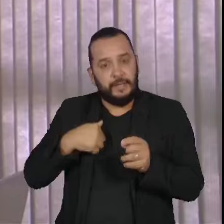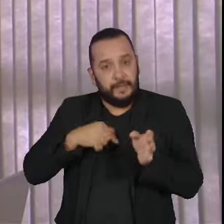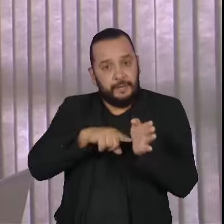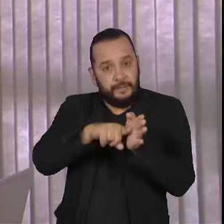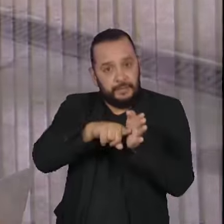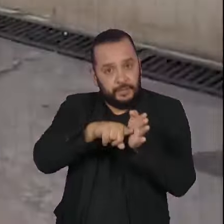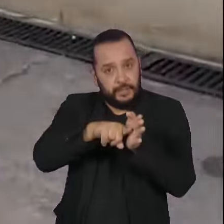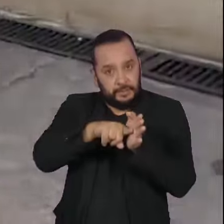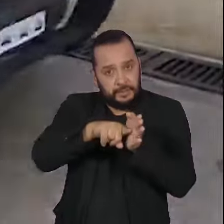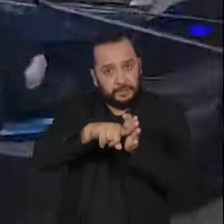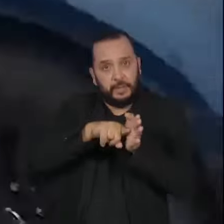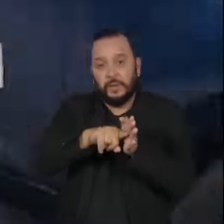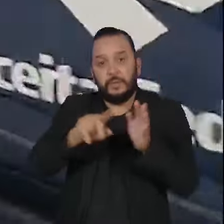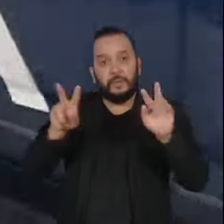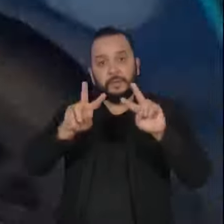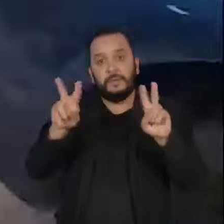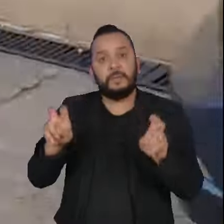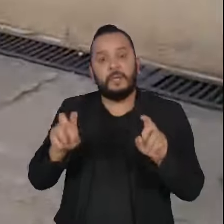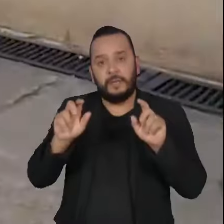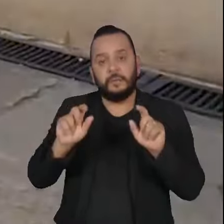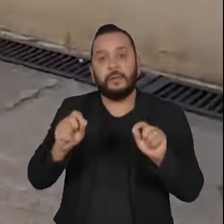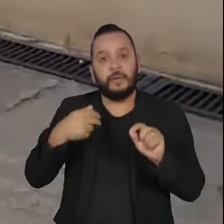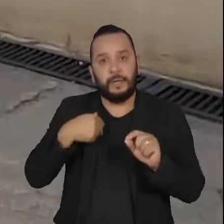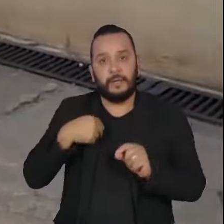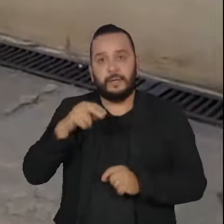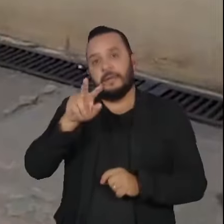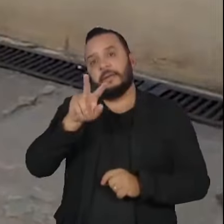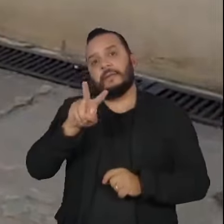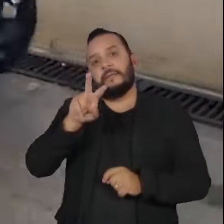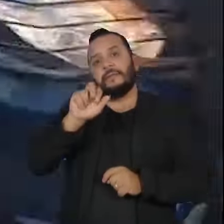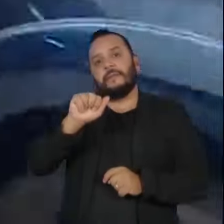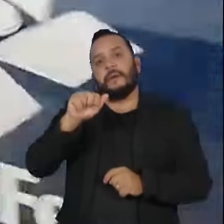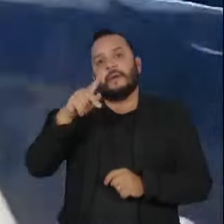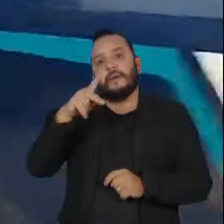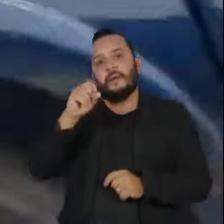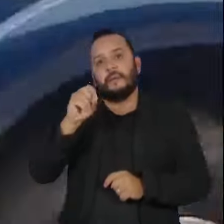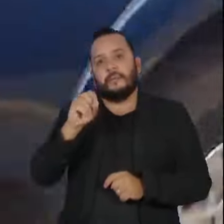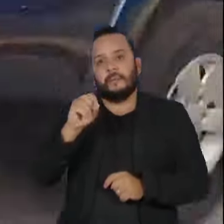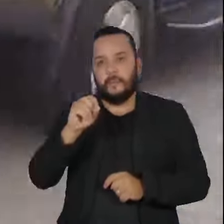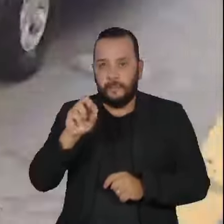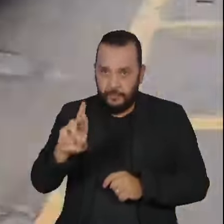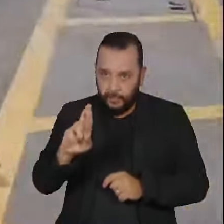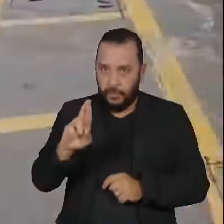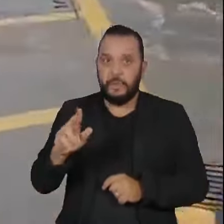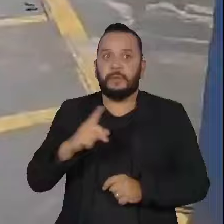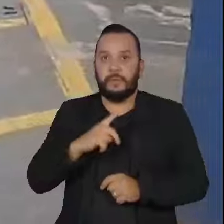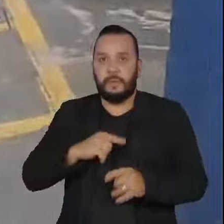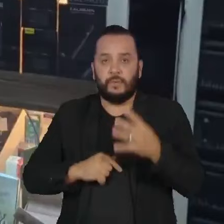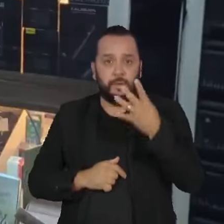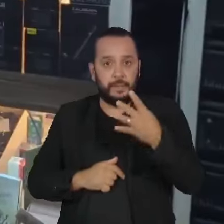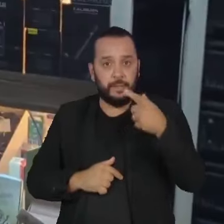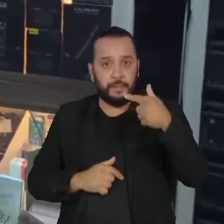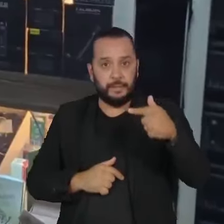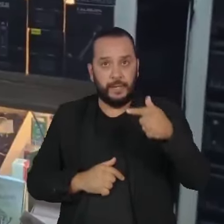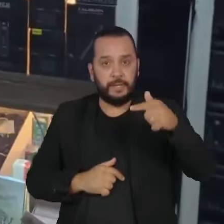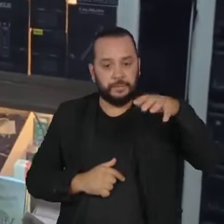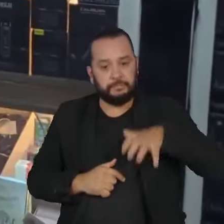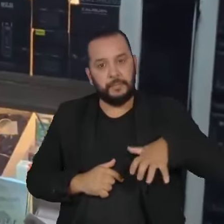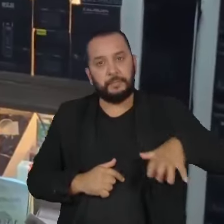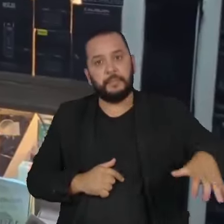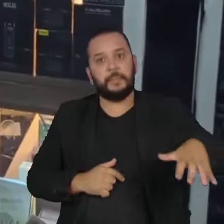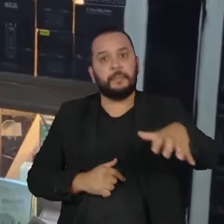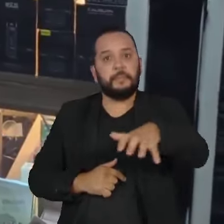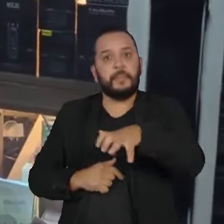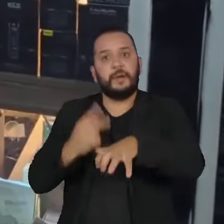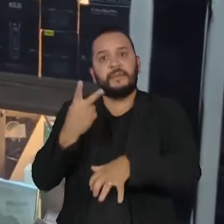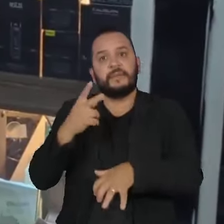latim significa vapor a ação tem como alvo 47 estabelecimentos das regiões da 25 de Março e Avenida